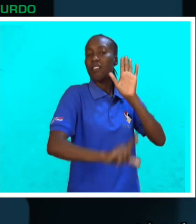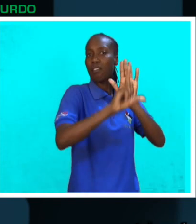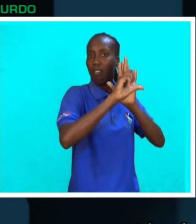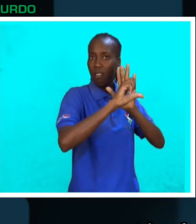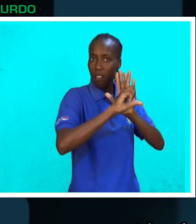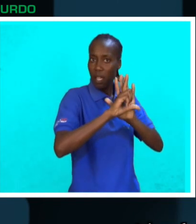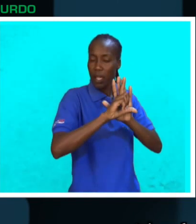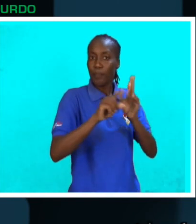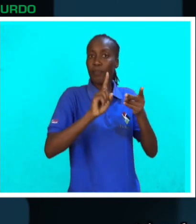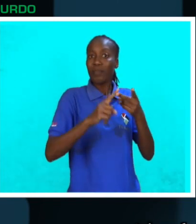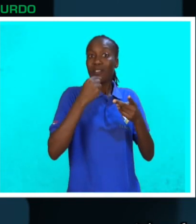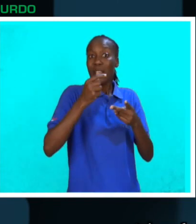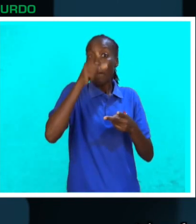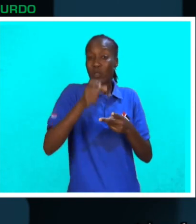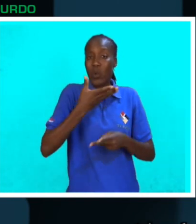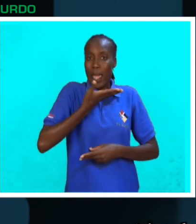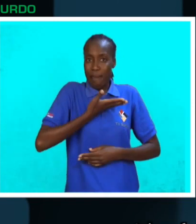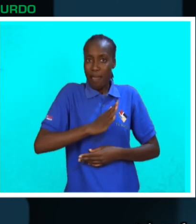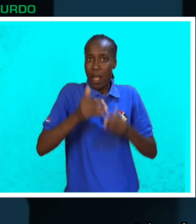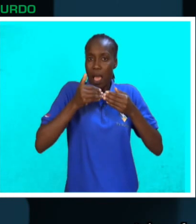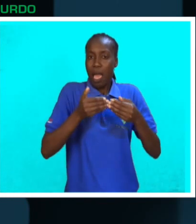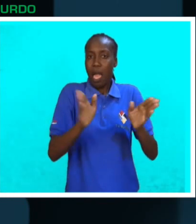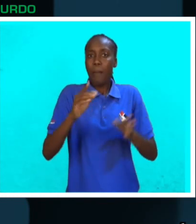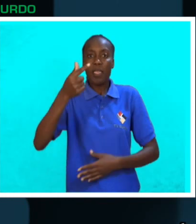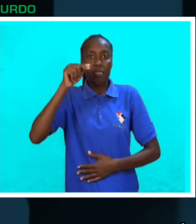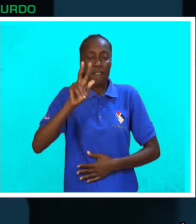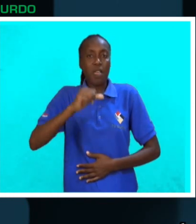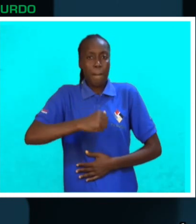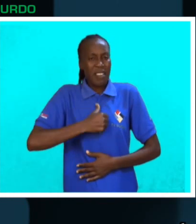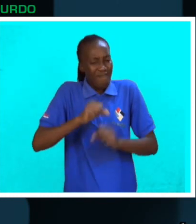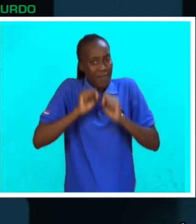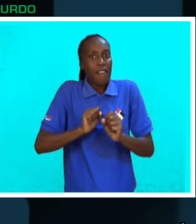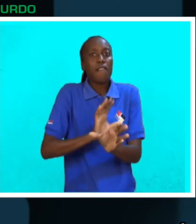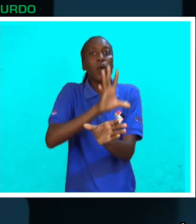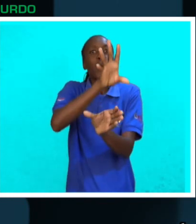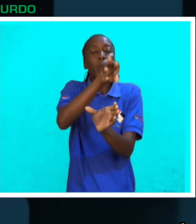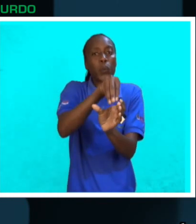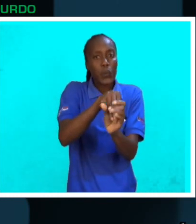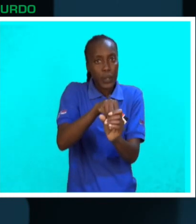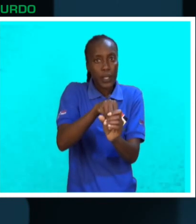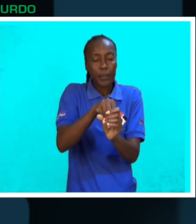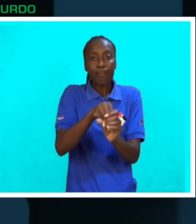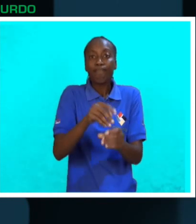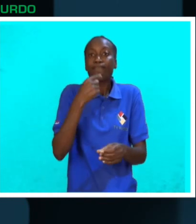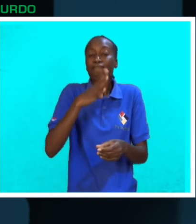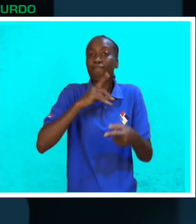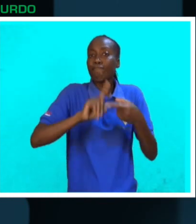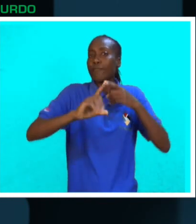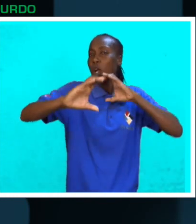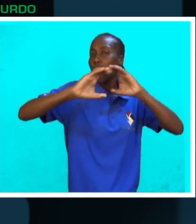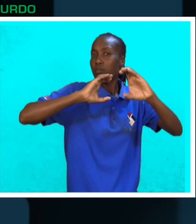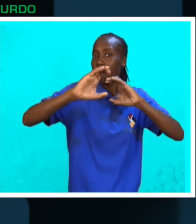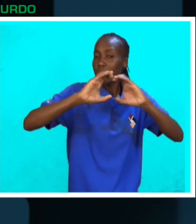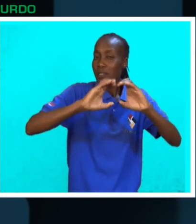regulamentado que uma das condições para a abertura desses canais fosse a questão da inclusão. Inclusão em